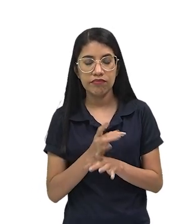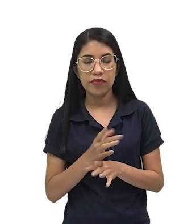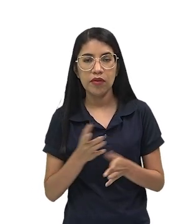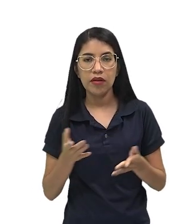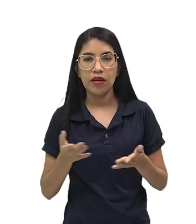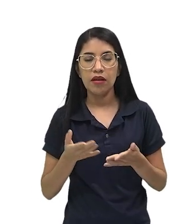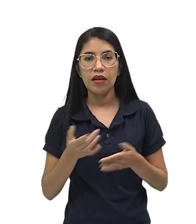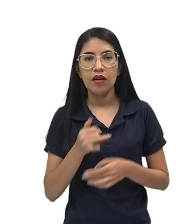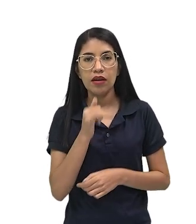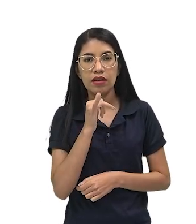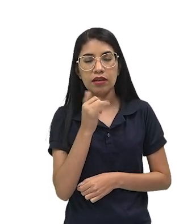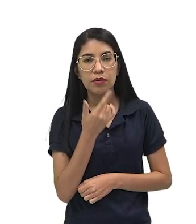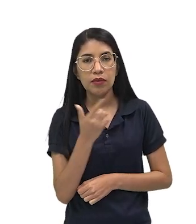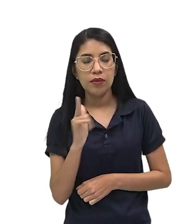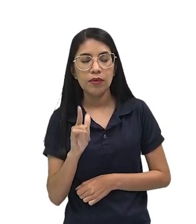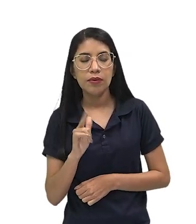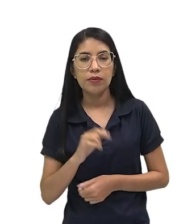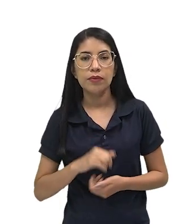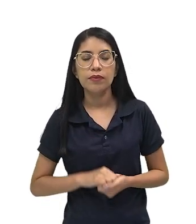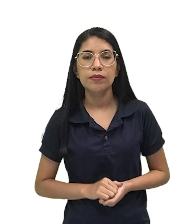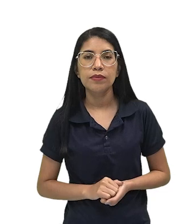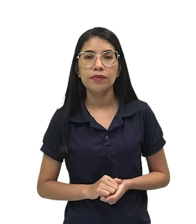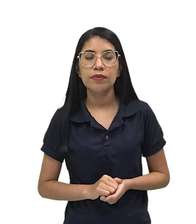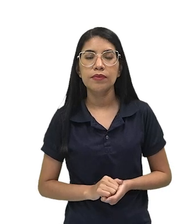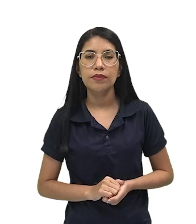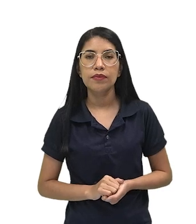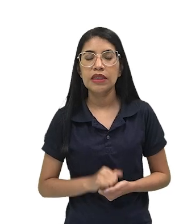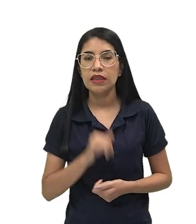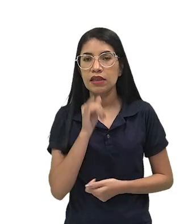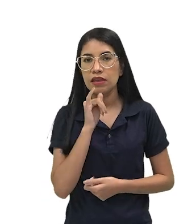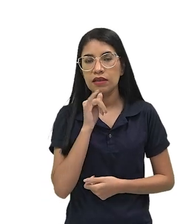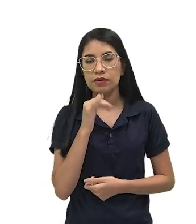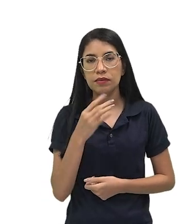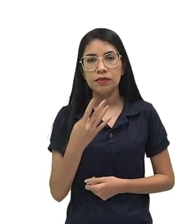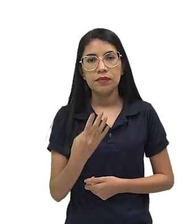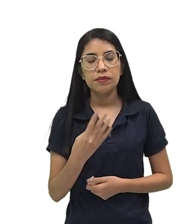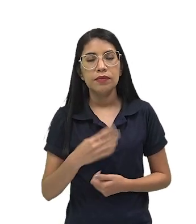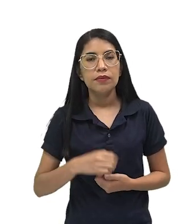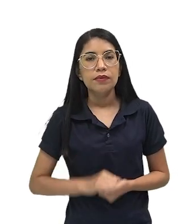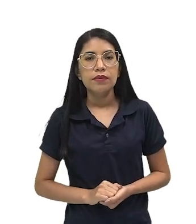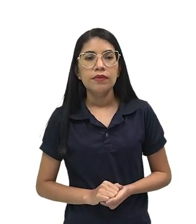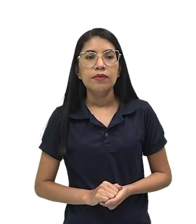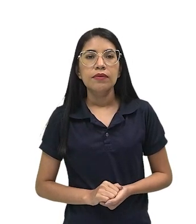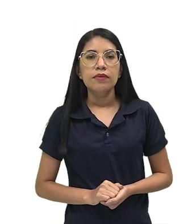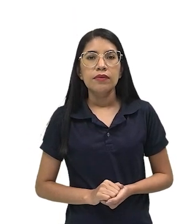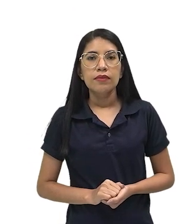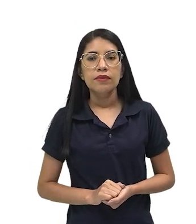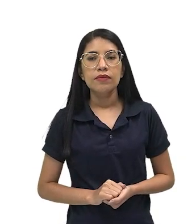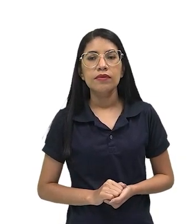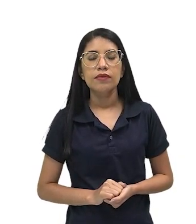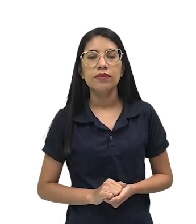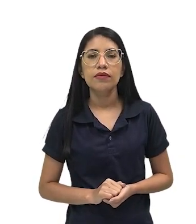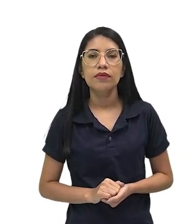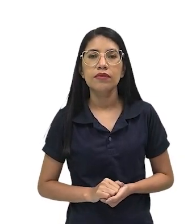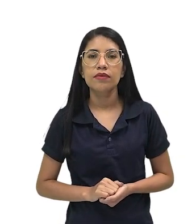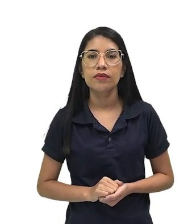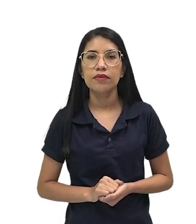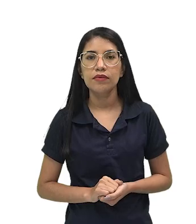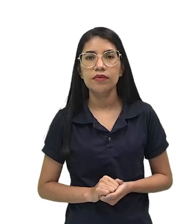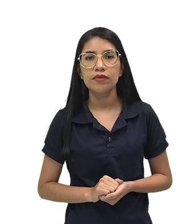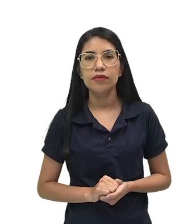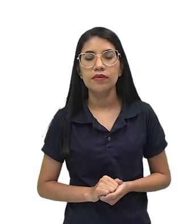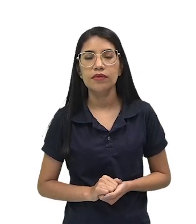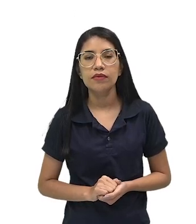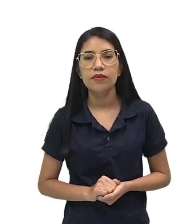Agora vamos para um novo exemplo. Exemplo 4. No exemplo 4,